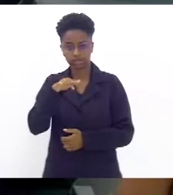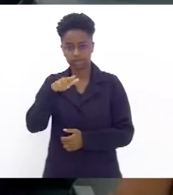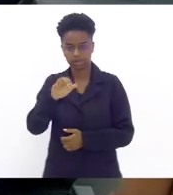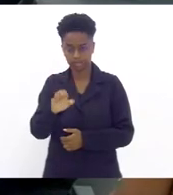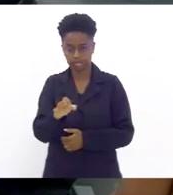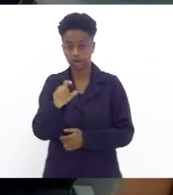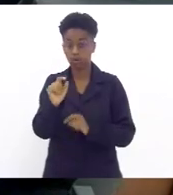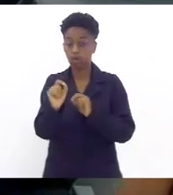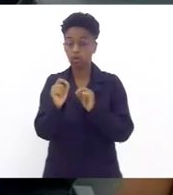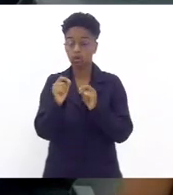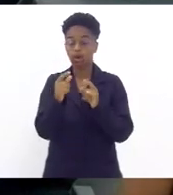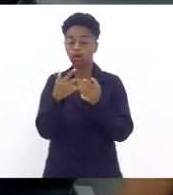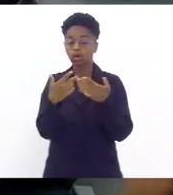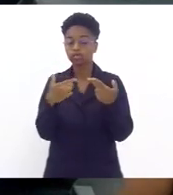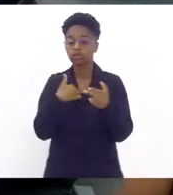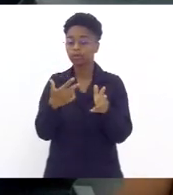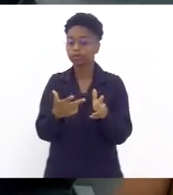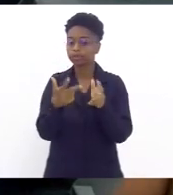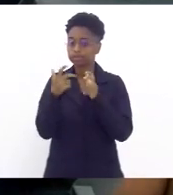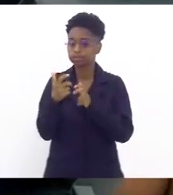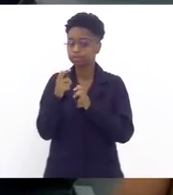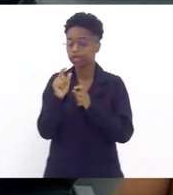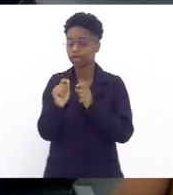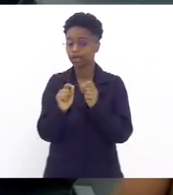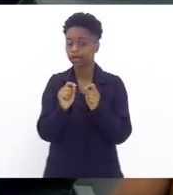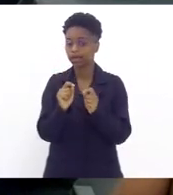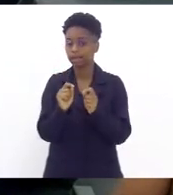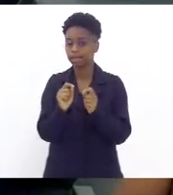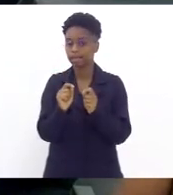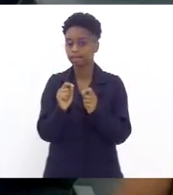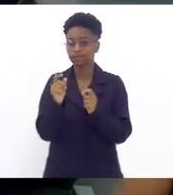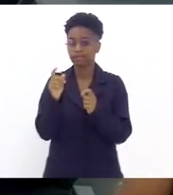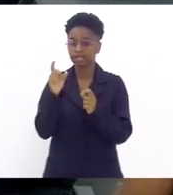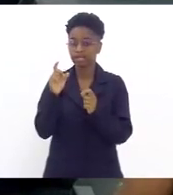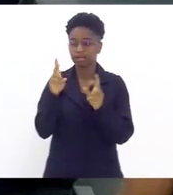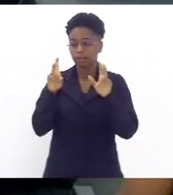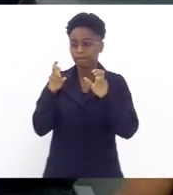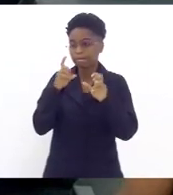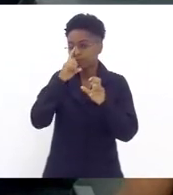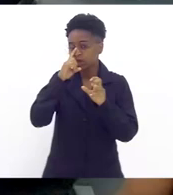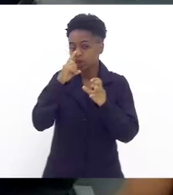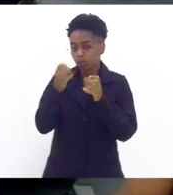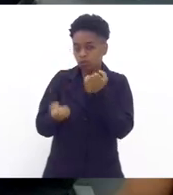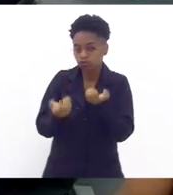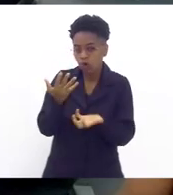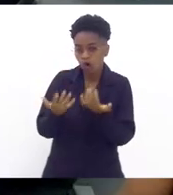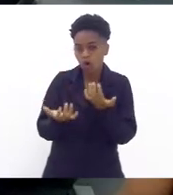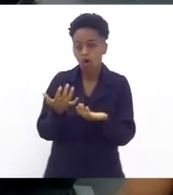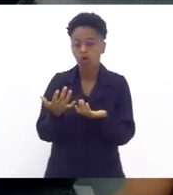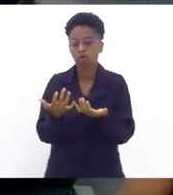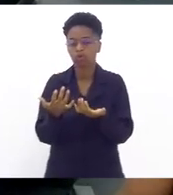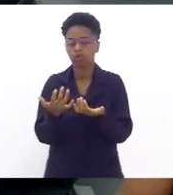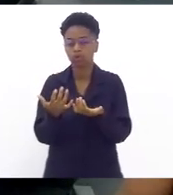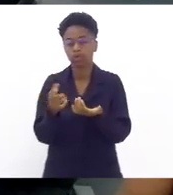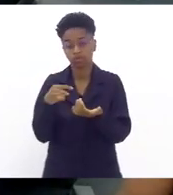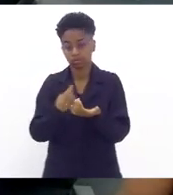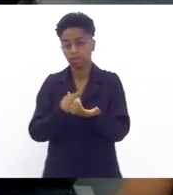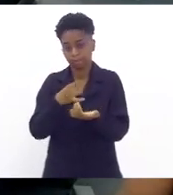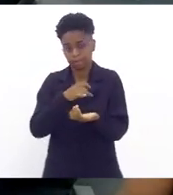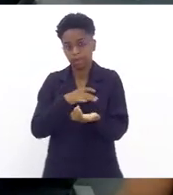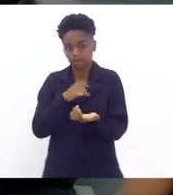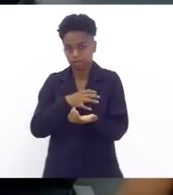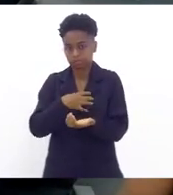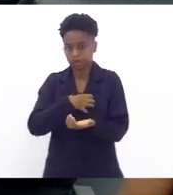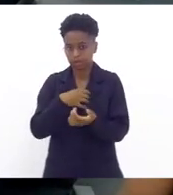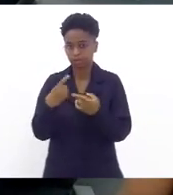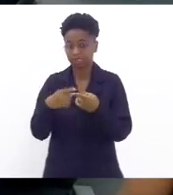foi relacionada a risco de incêndio então eu a gente tem um temor muito grande quando a gente